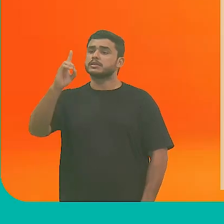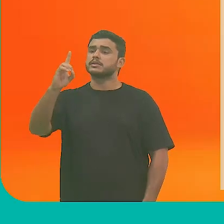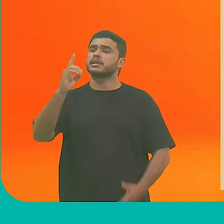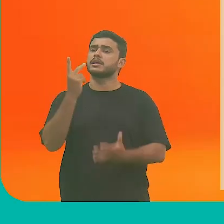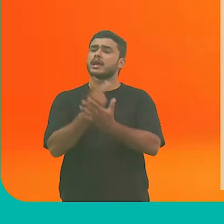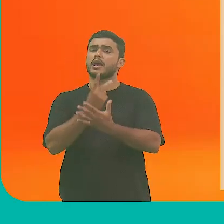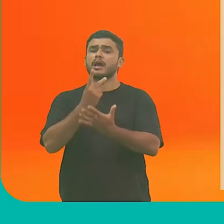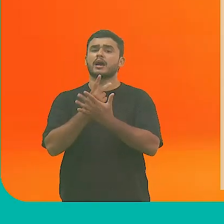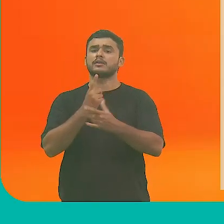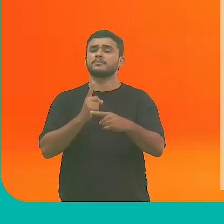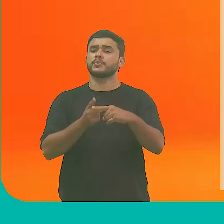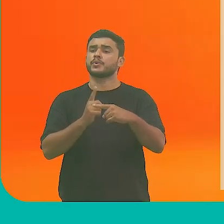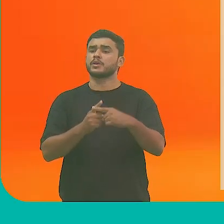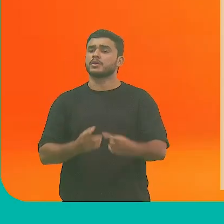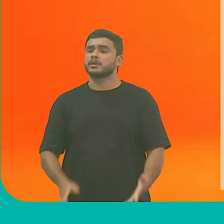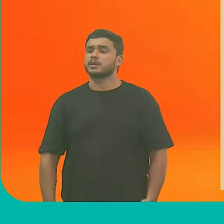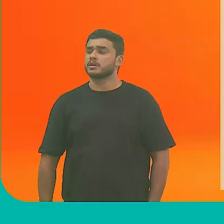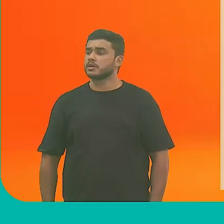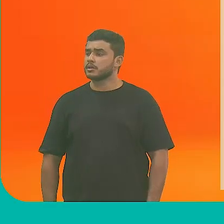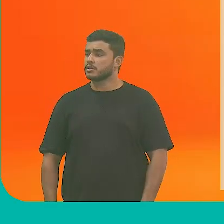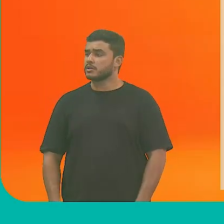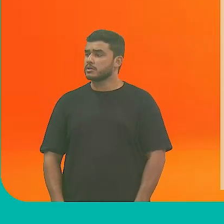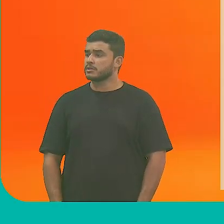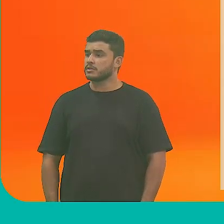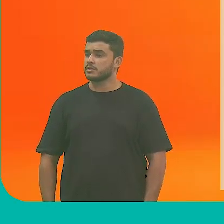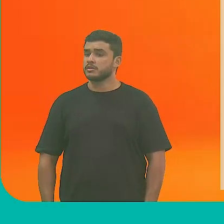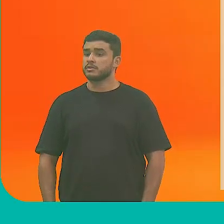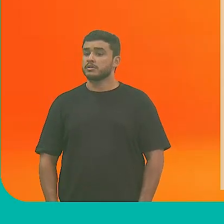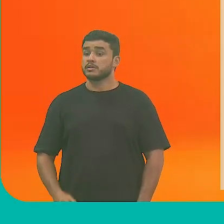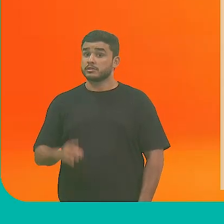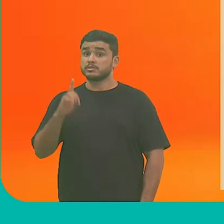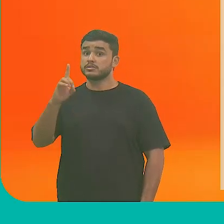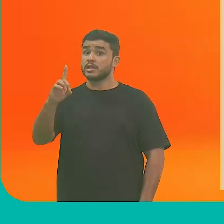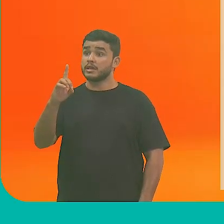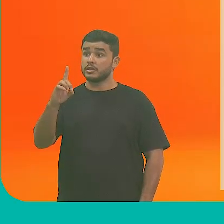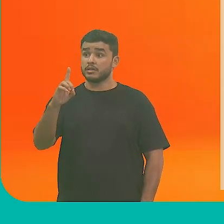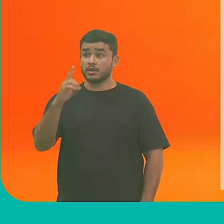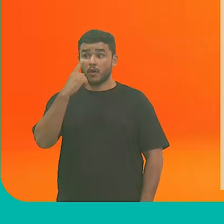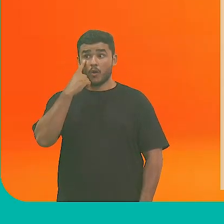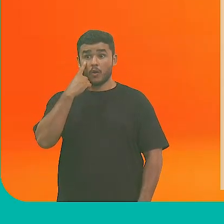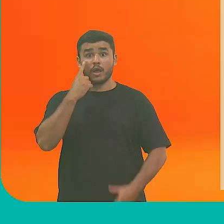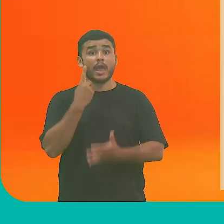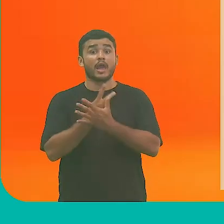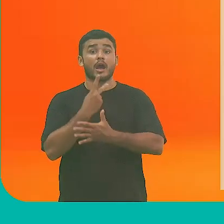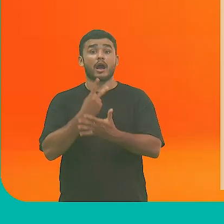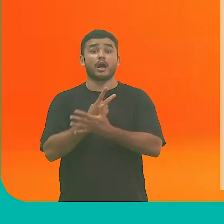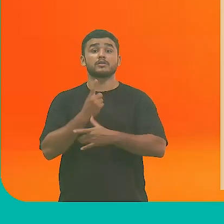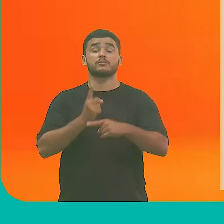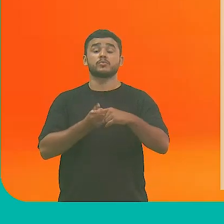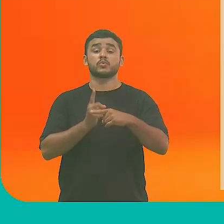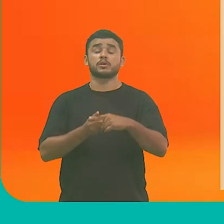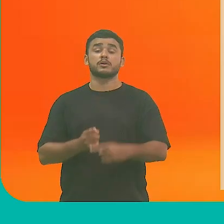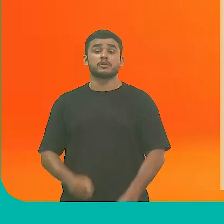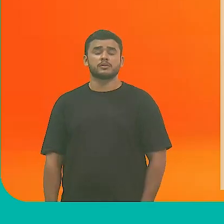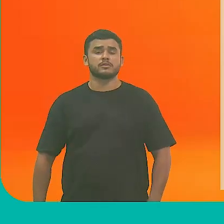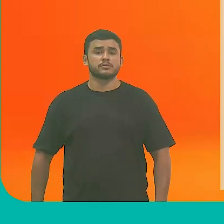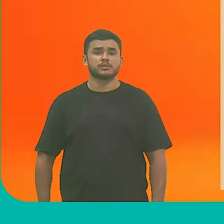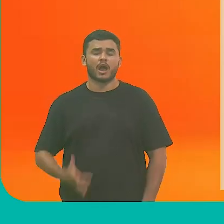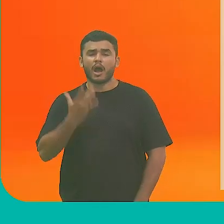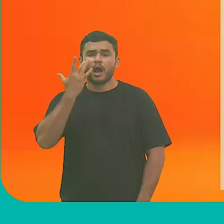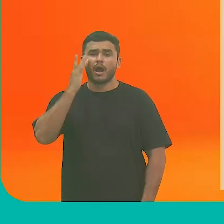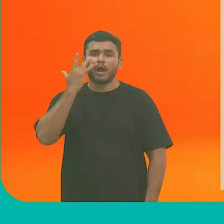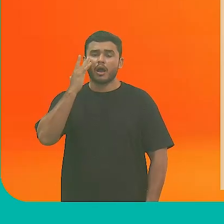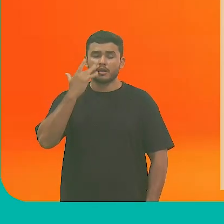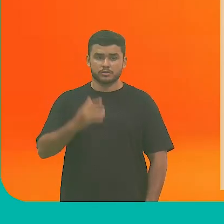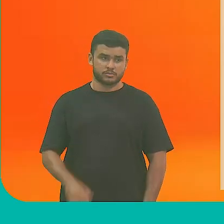ser? Por que que não pode ser o item D em função do item A?